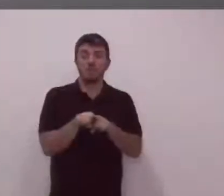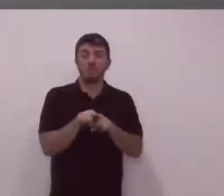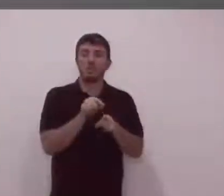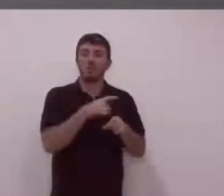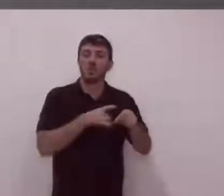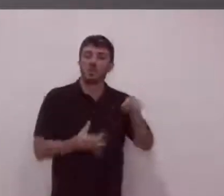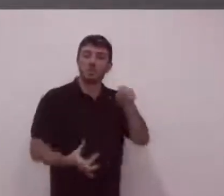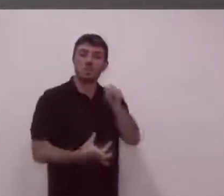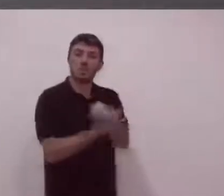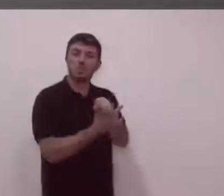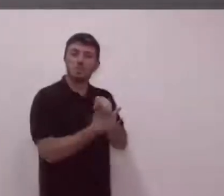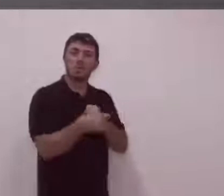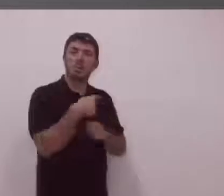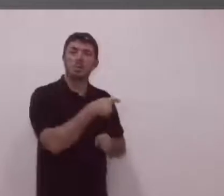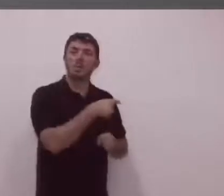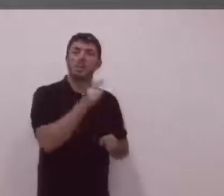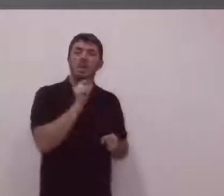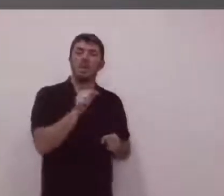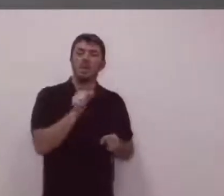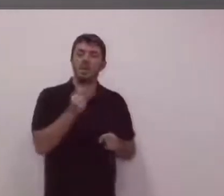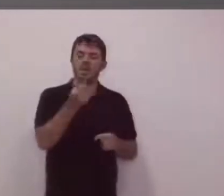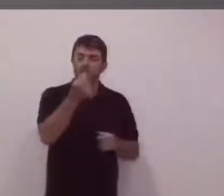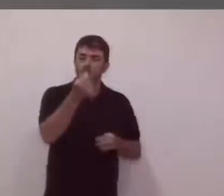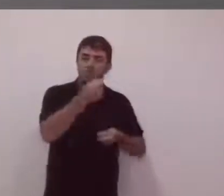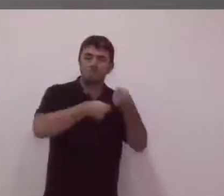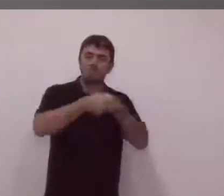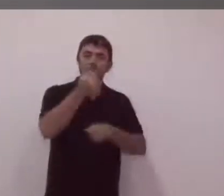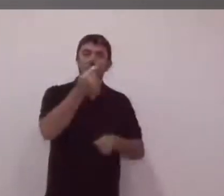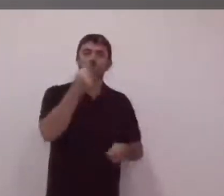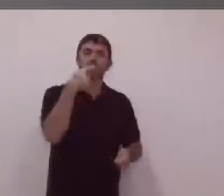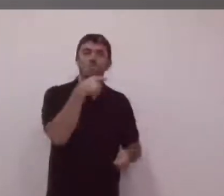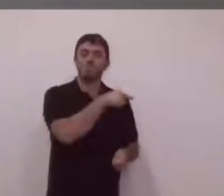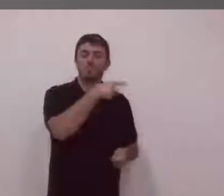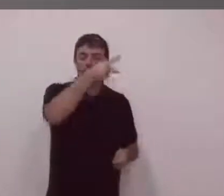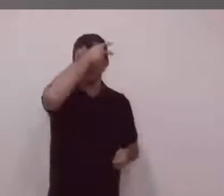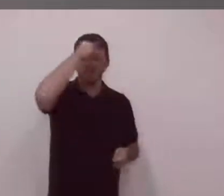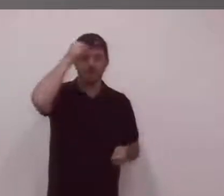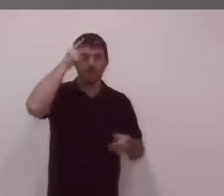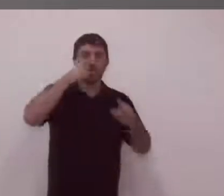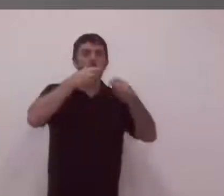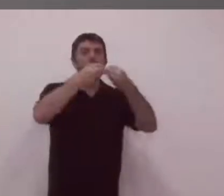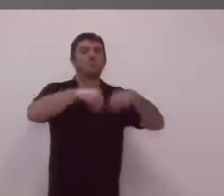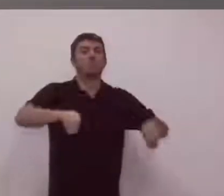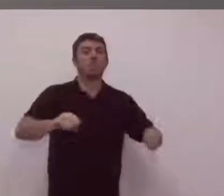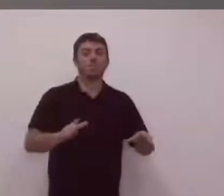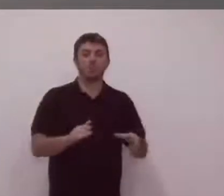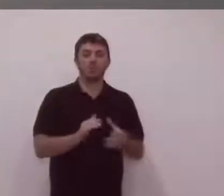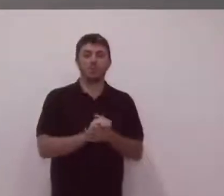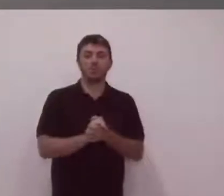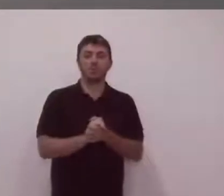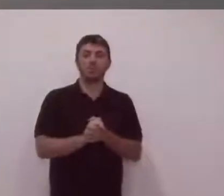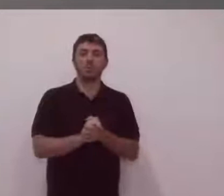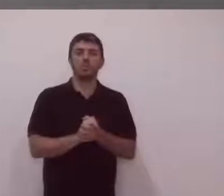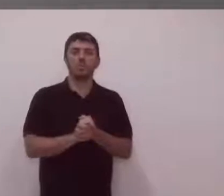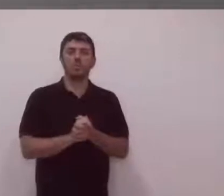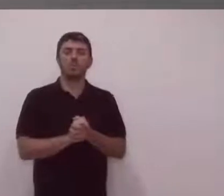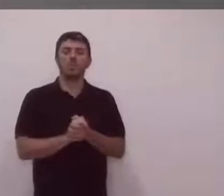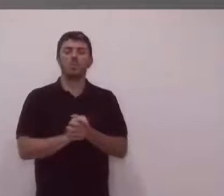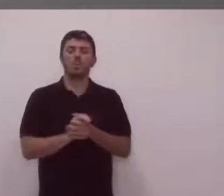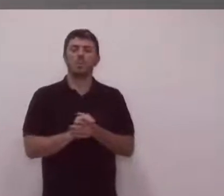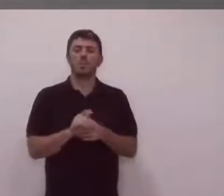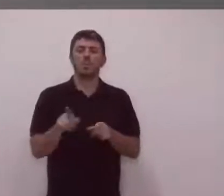prejuízo nós tivemos há pouco tempo aqui uma comissão processante que a votação desse